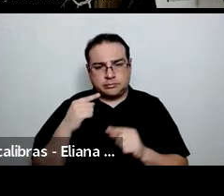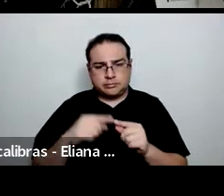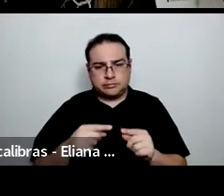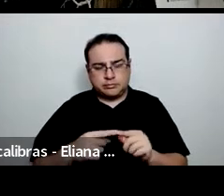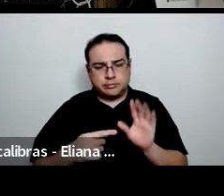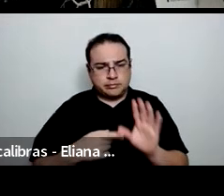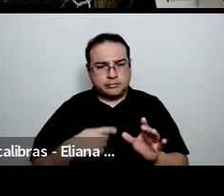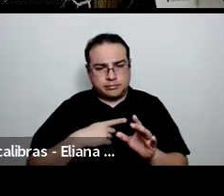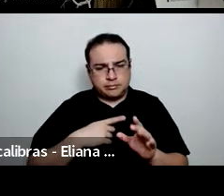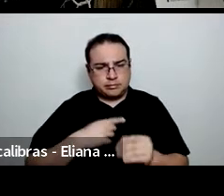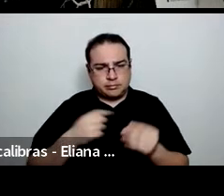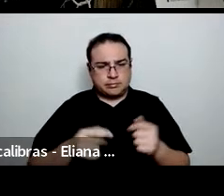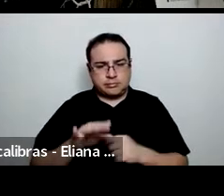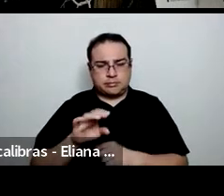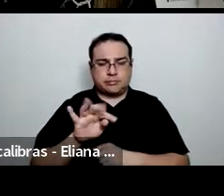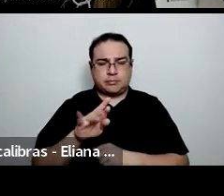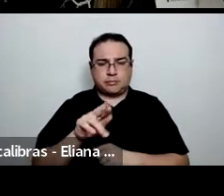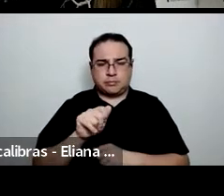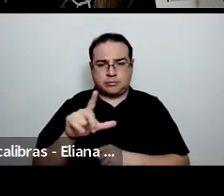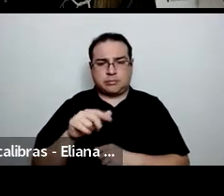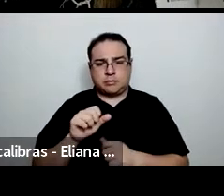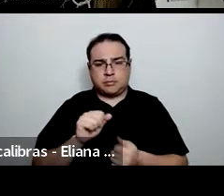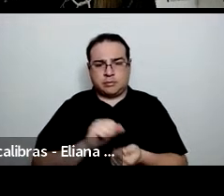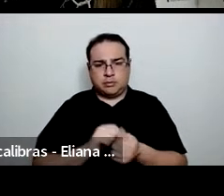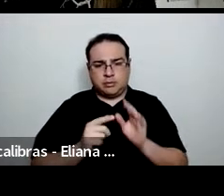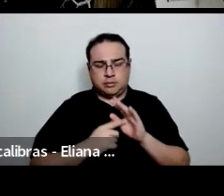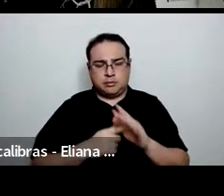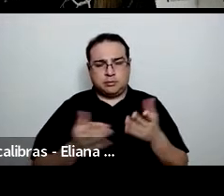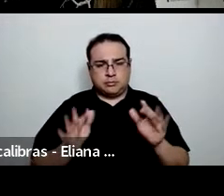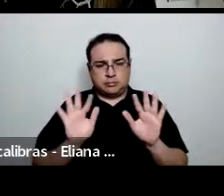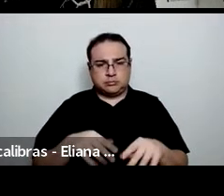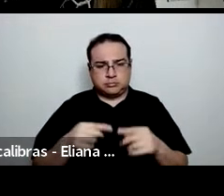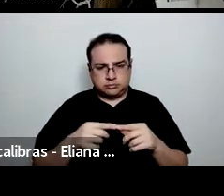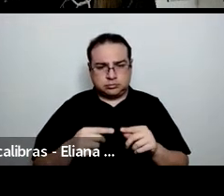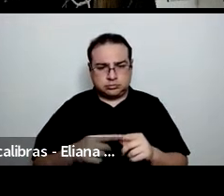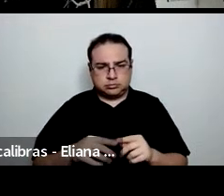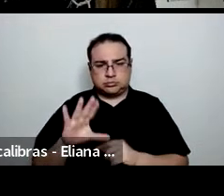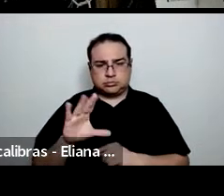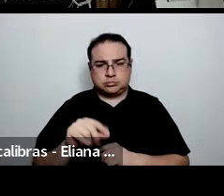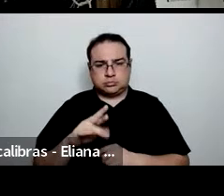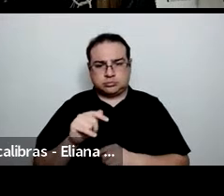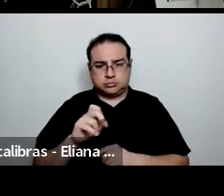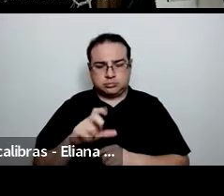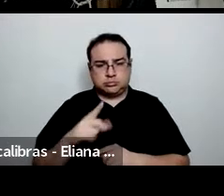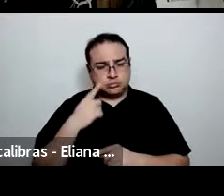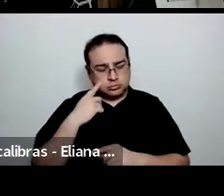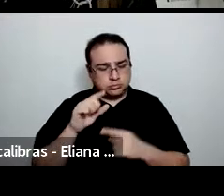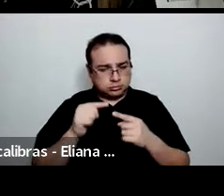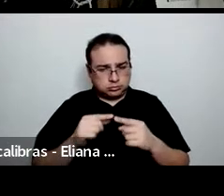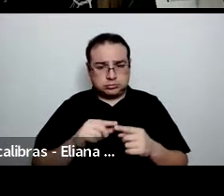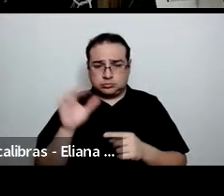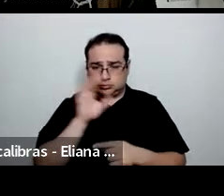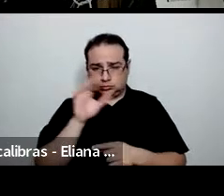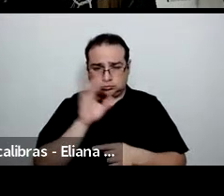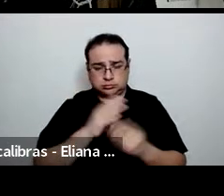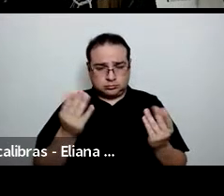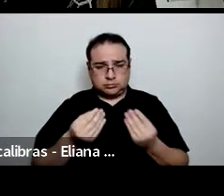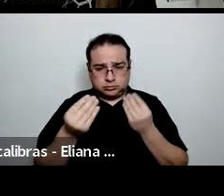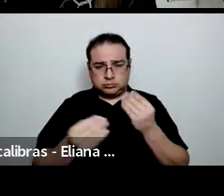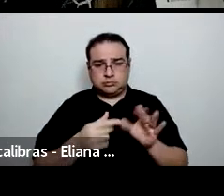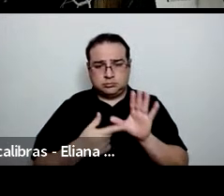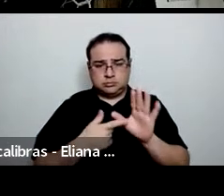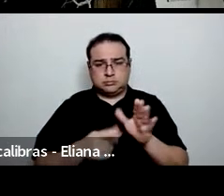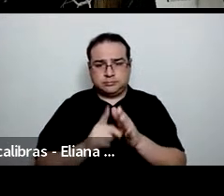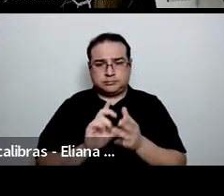para obtenção de quitação eleitoral para após o fim da legislatura que concorreu ao posto que mesmo tempo é Chicco já haviam sido